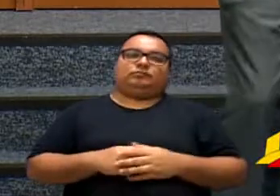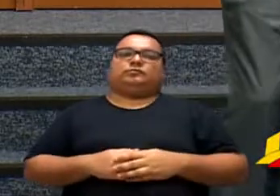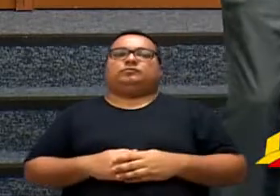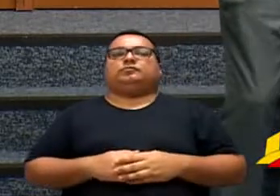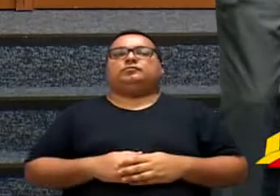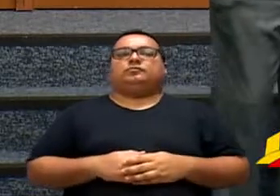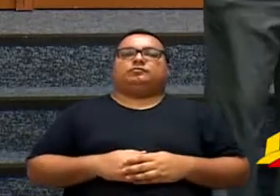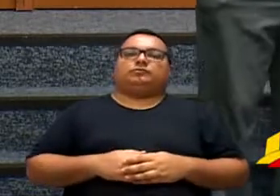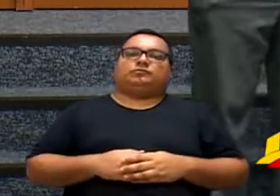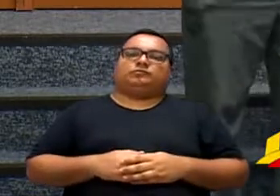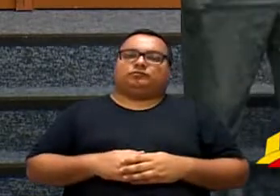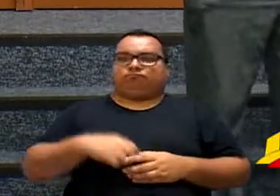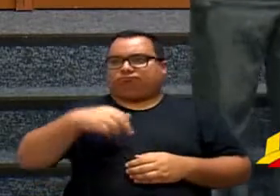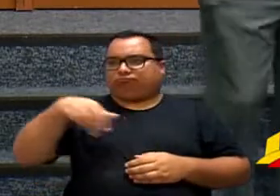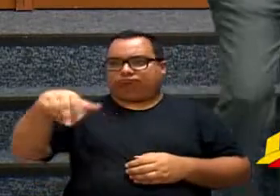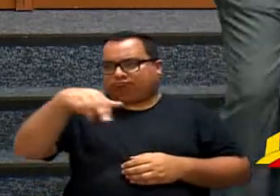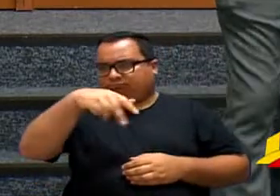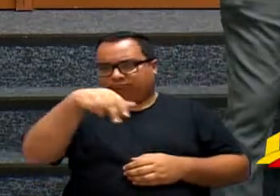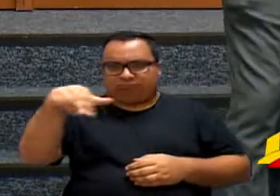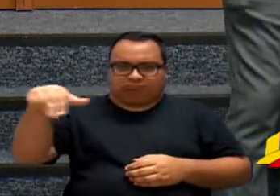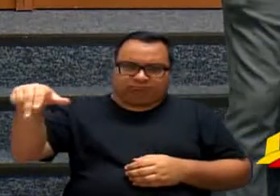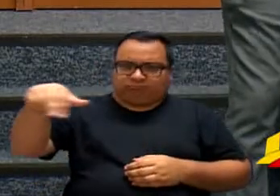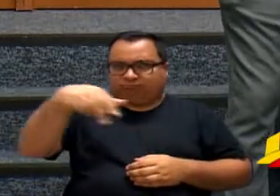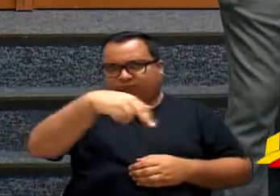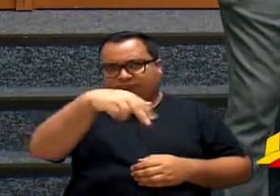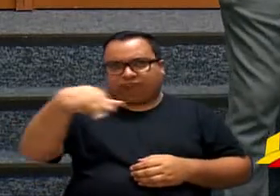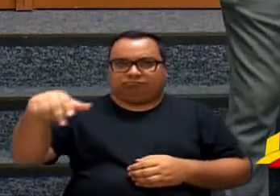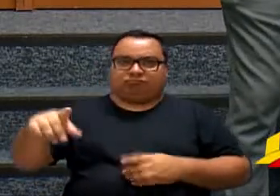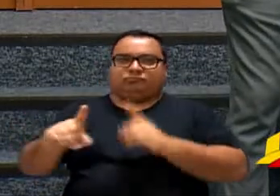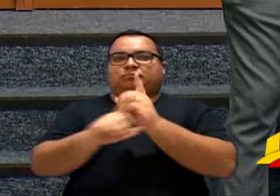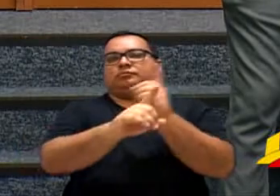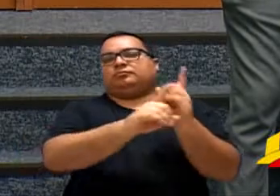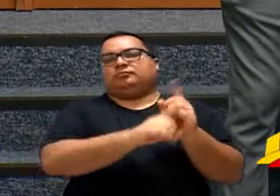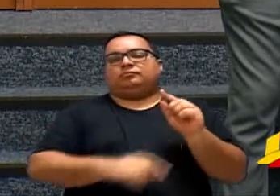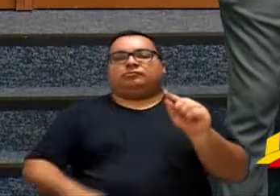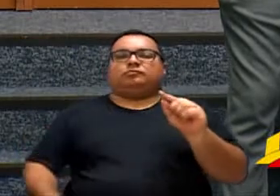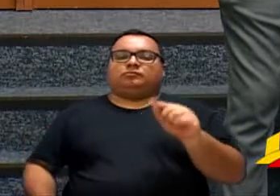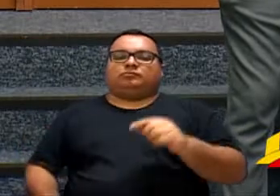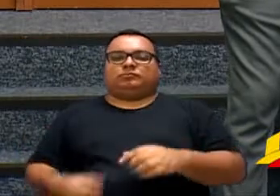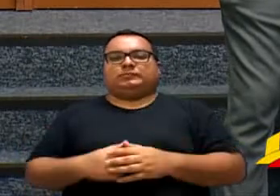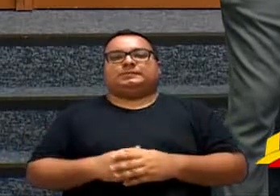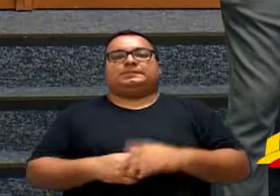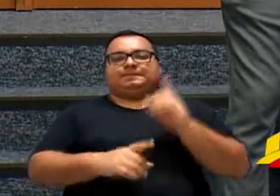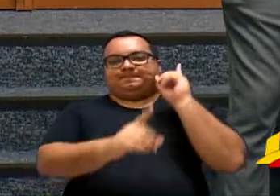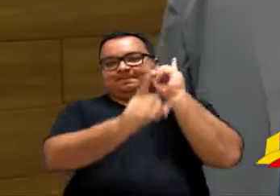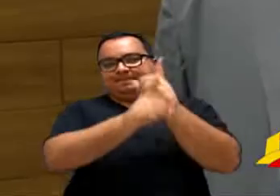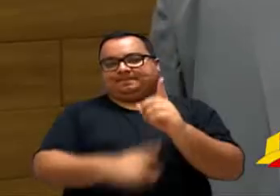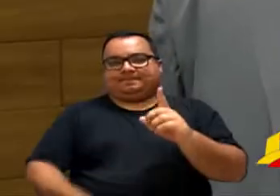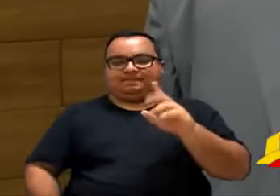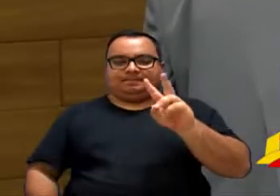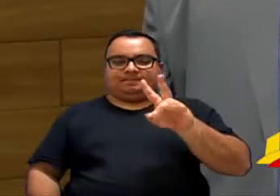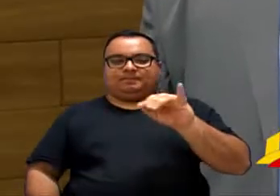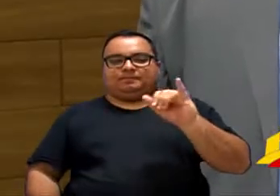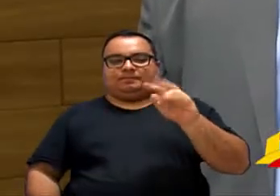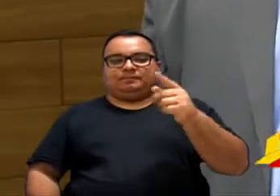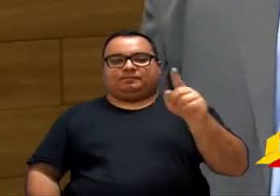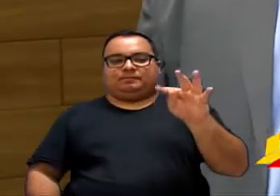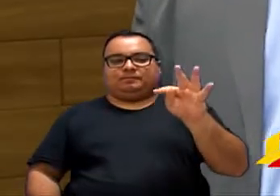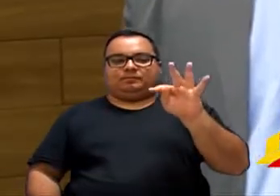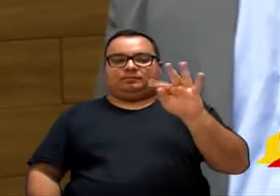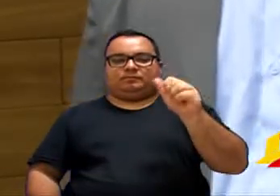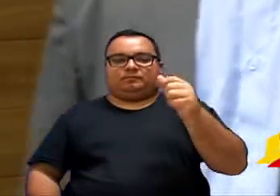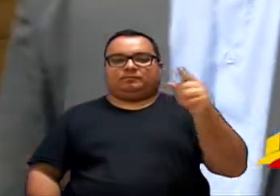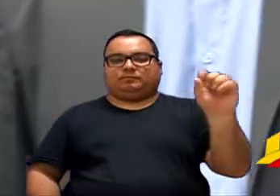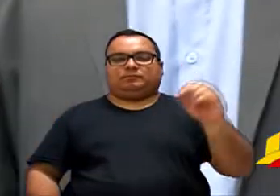de cinco vezes o Vitão a gente tá no caminho certo porque eu estou ouvindo falar bastante do seu nome e